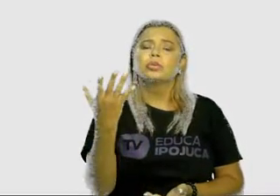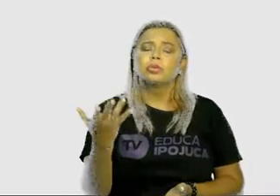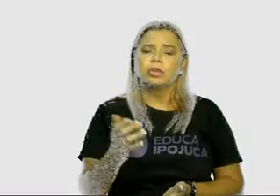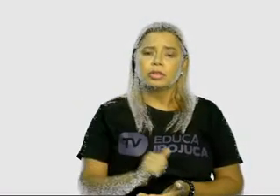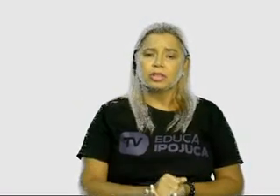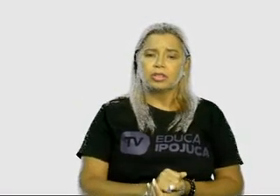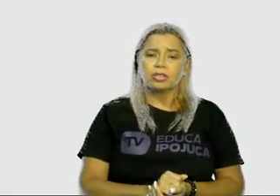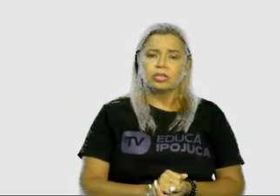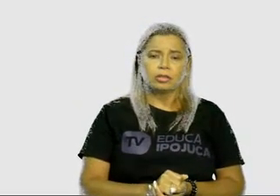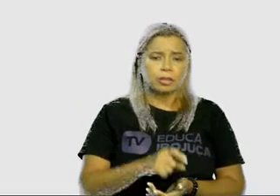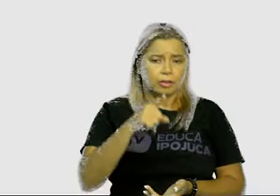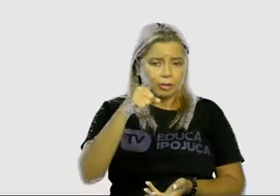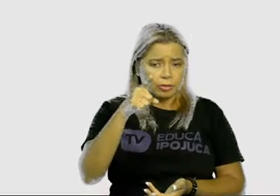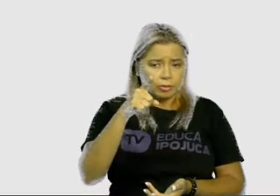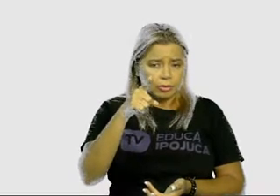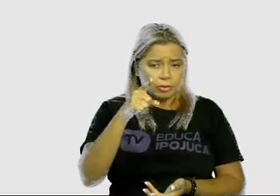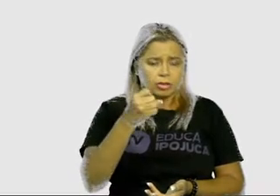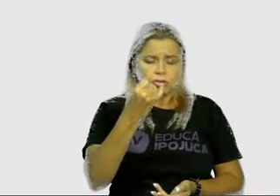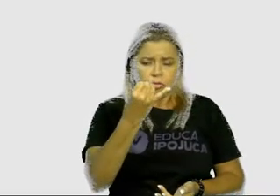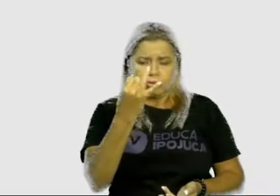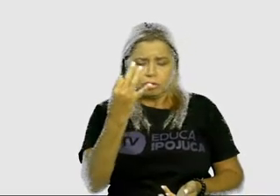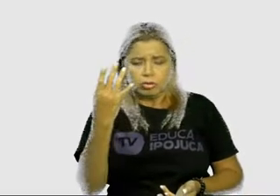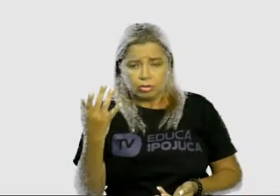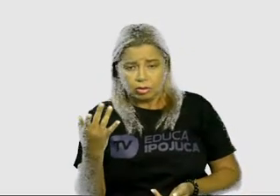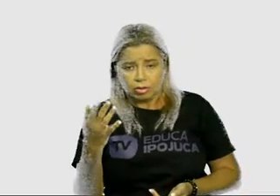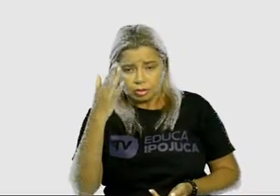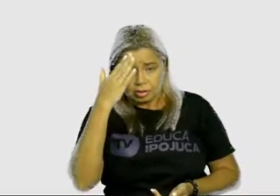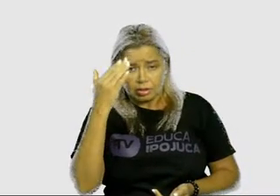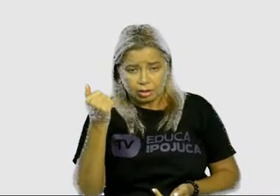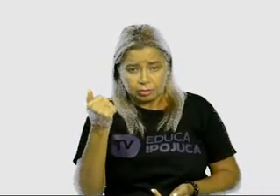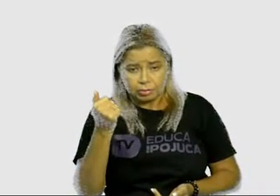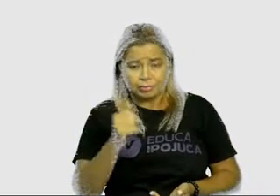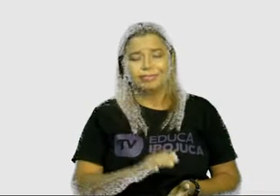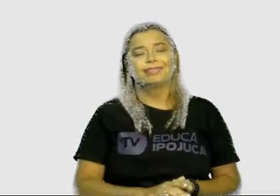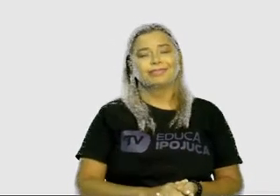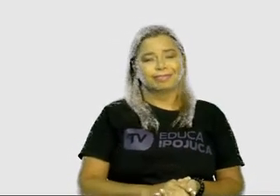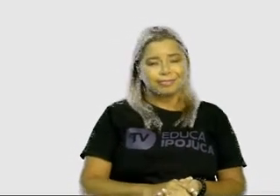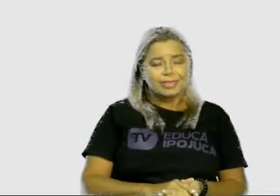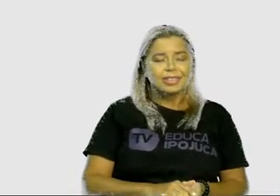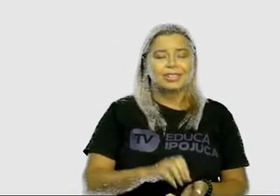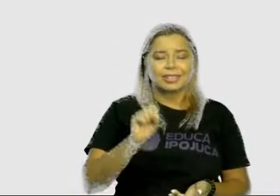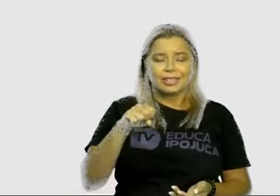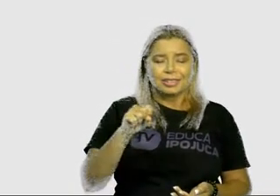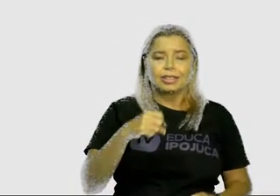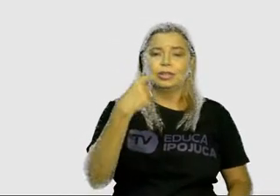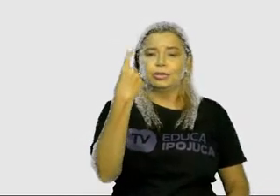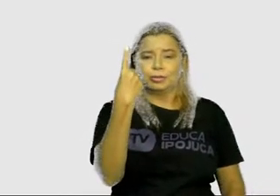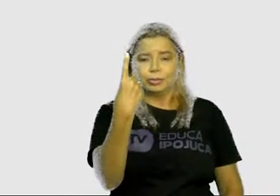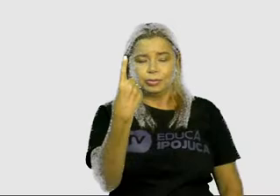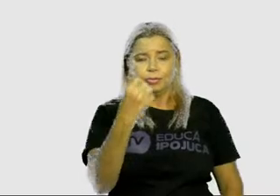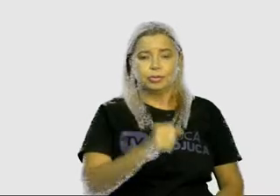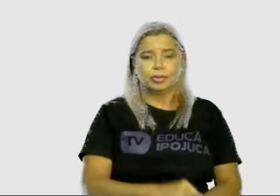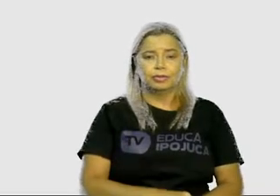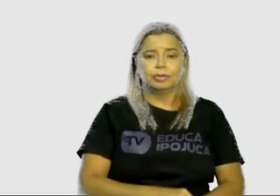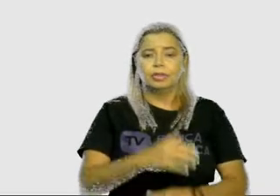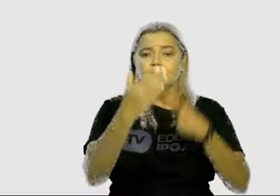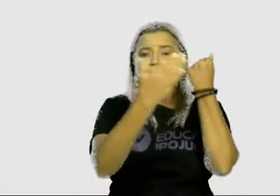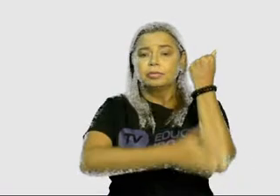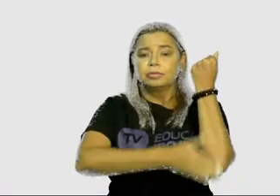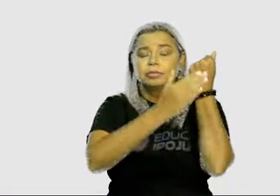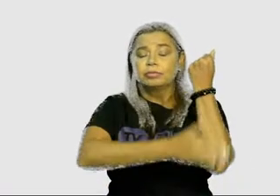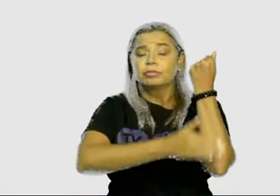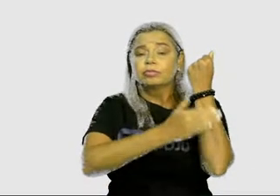Será que vocês contaram bem? É, a gente só tem uma maçã. Logo, os abacaxis restaram